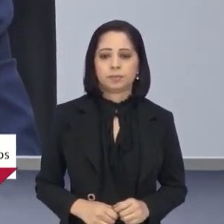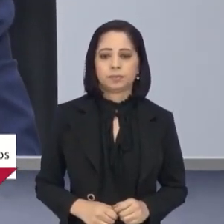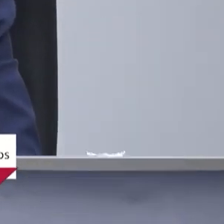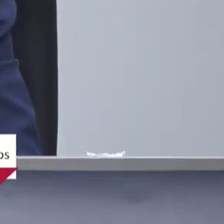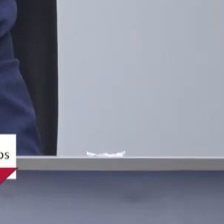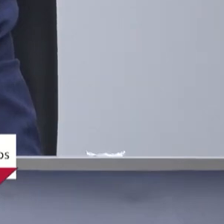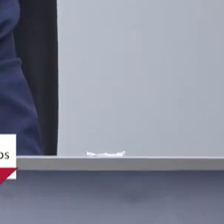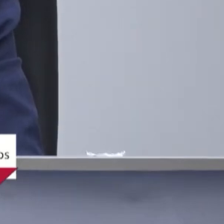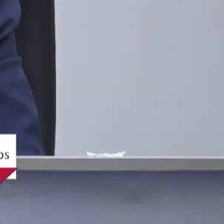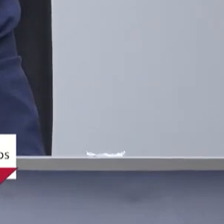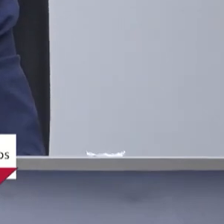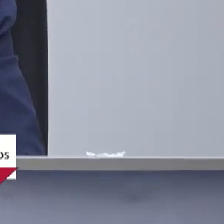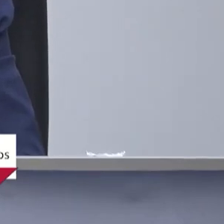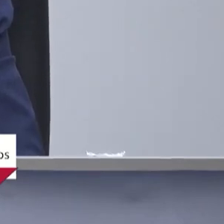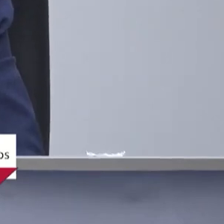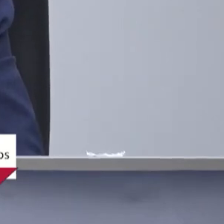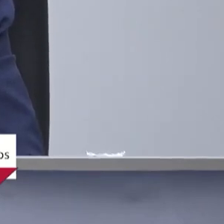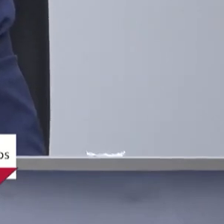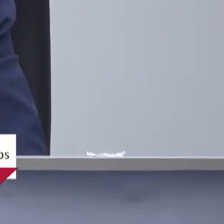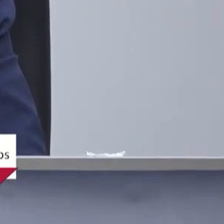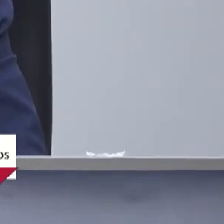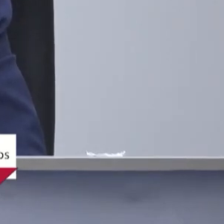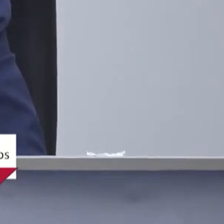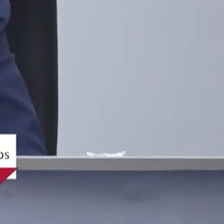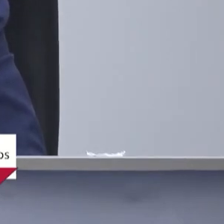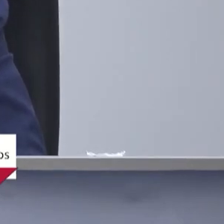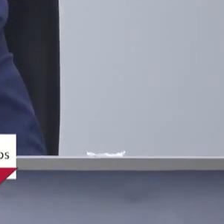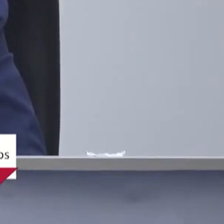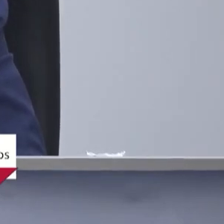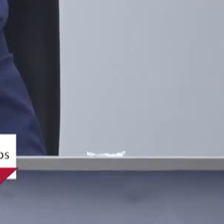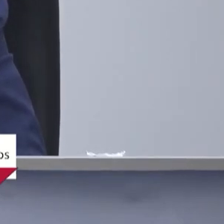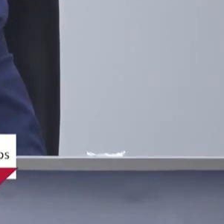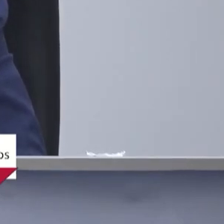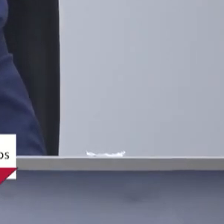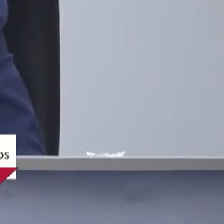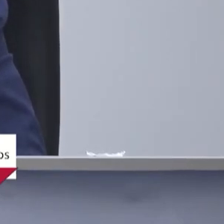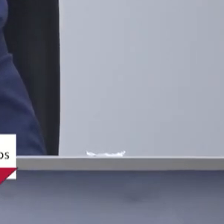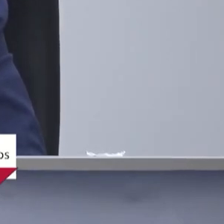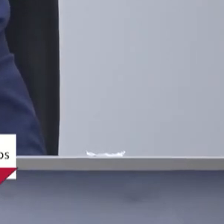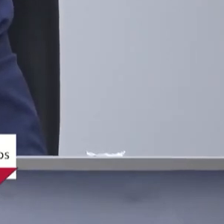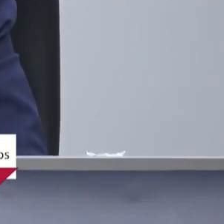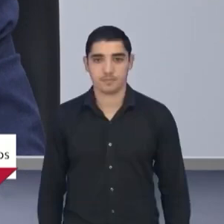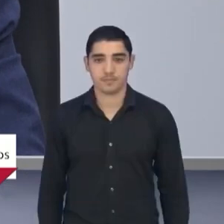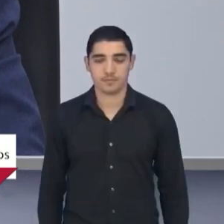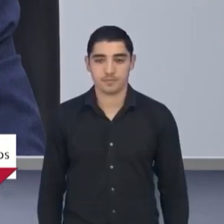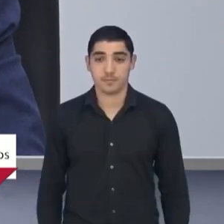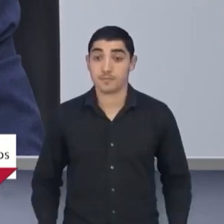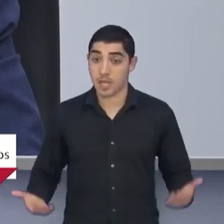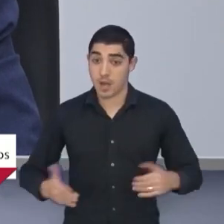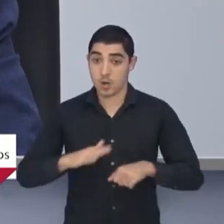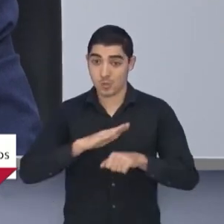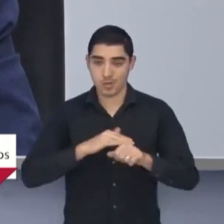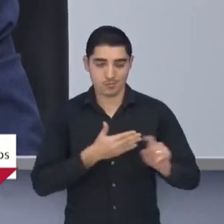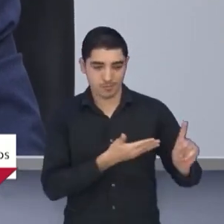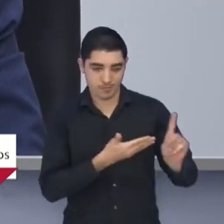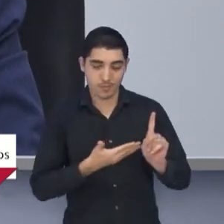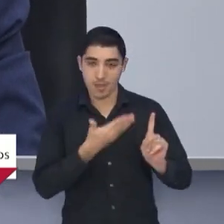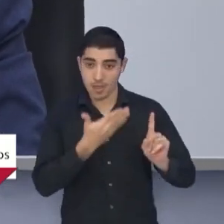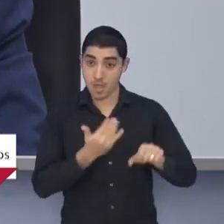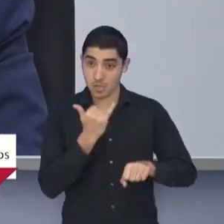atividades para falar sobre o IGM eu chamo Nossa chefe técnica de